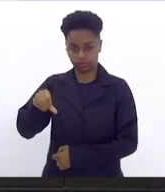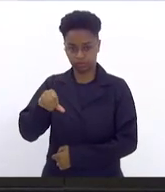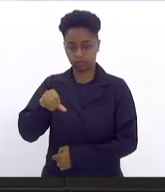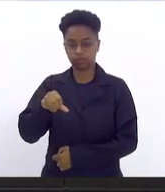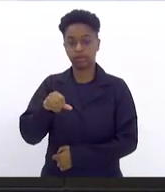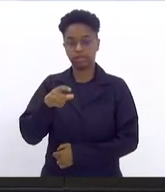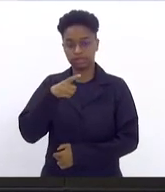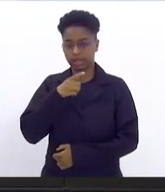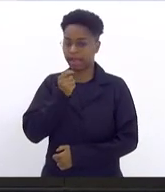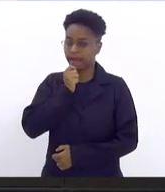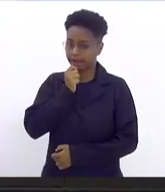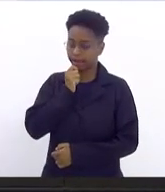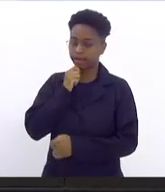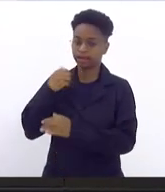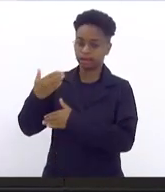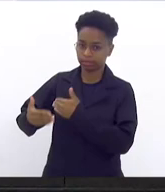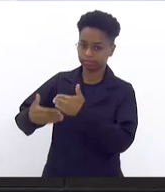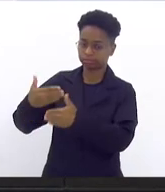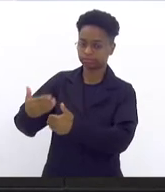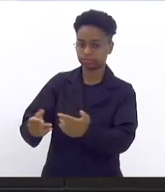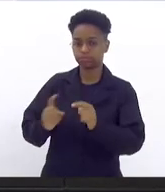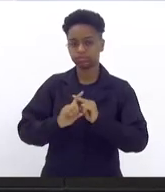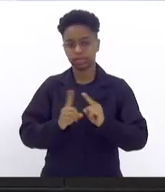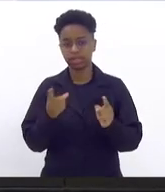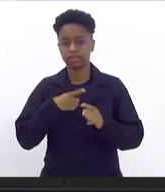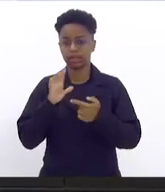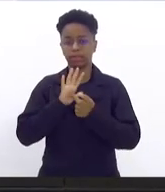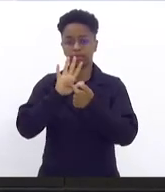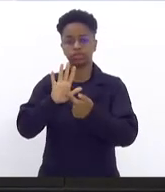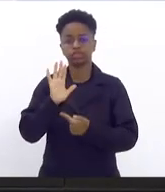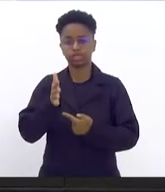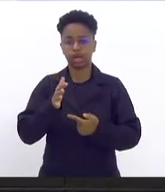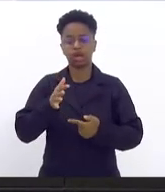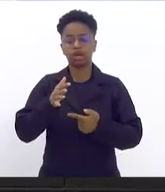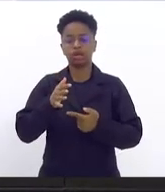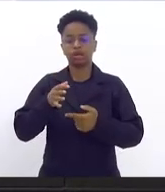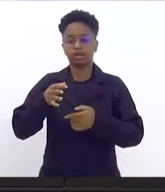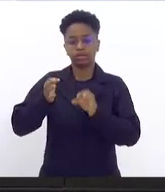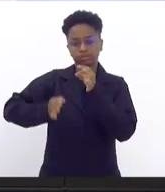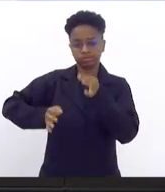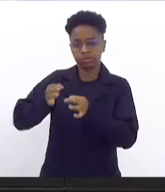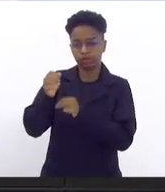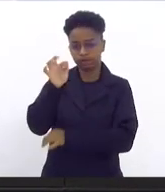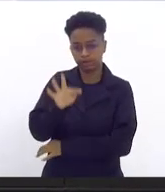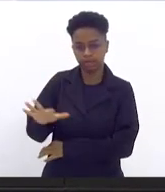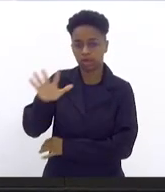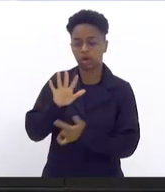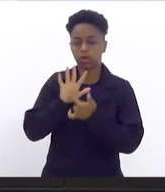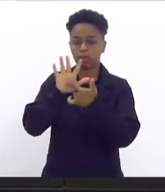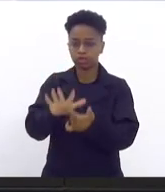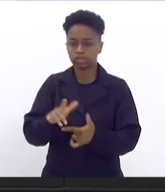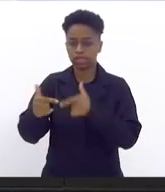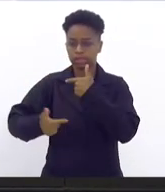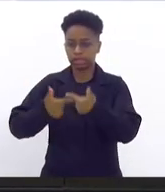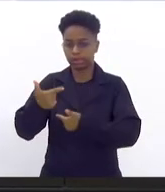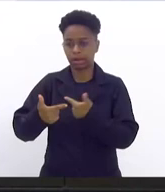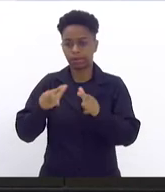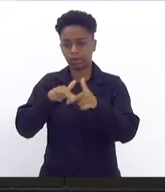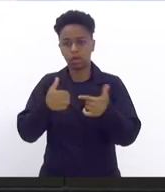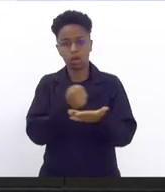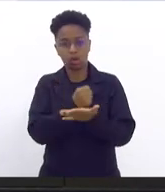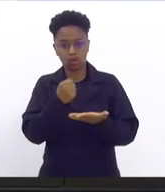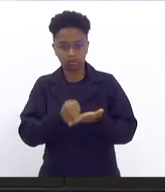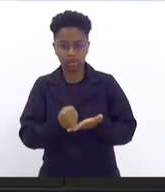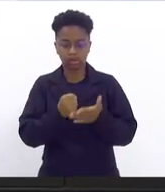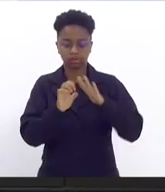julgado dela ainda, mas já há a manifestação do Supremo Tribunal Federal ao considerar que os serviços públicos derivados de contrato de concessão